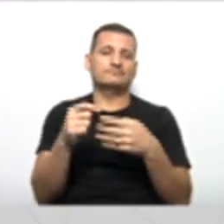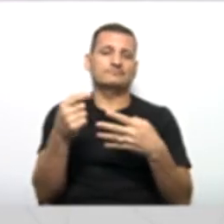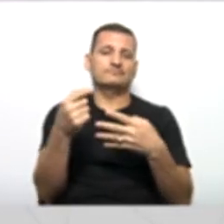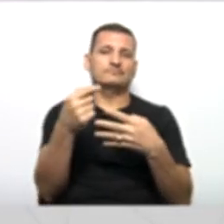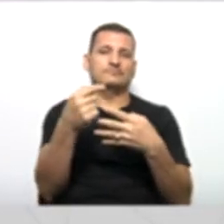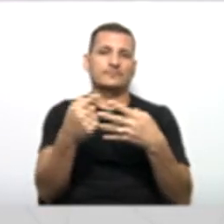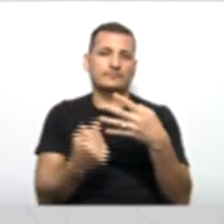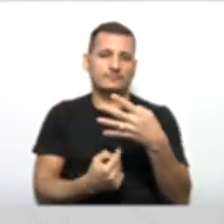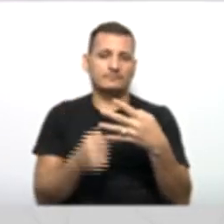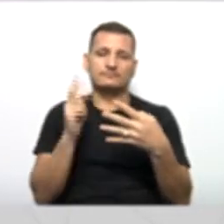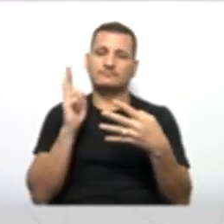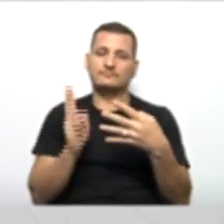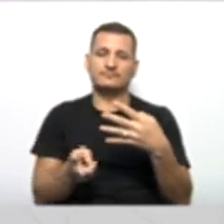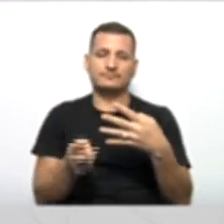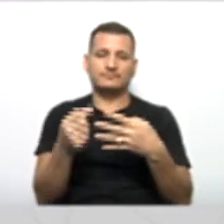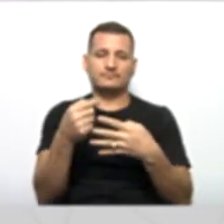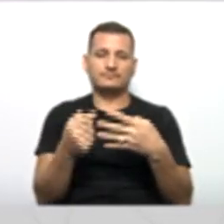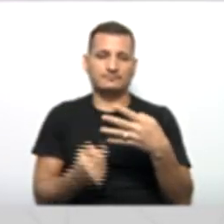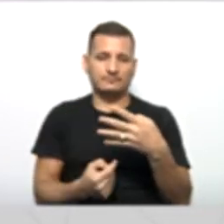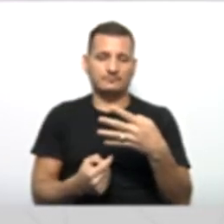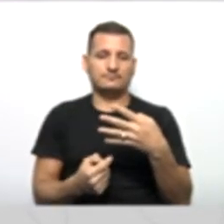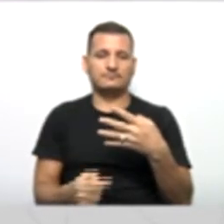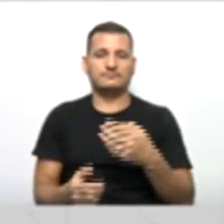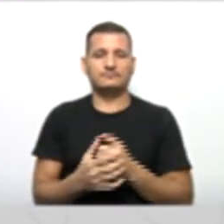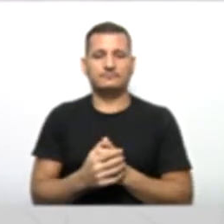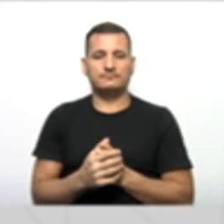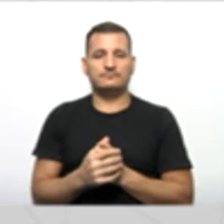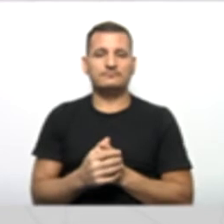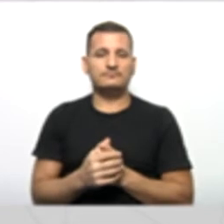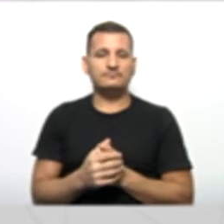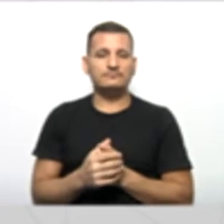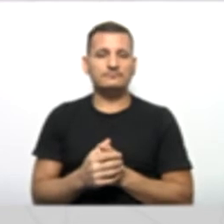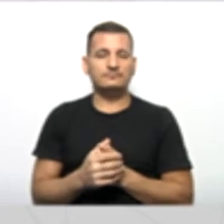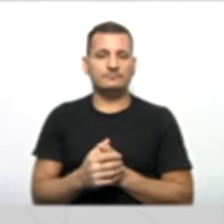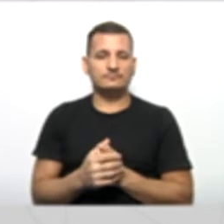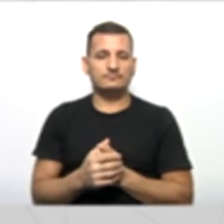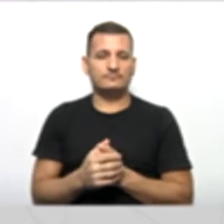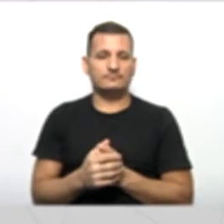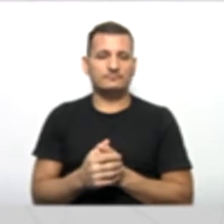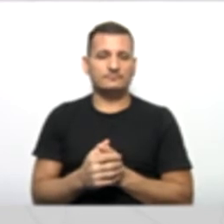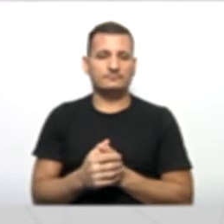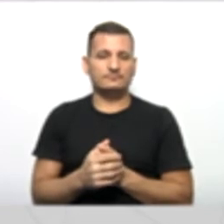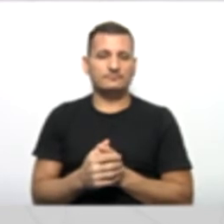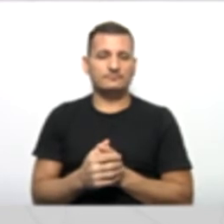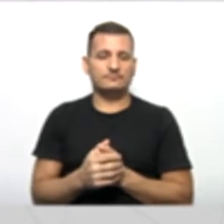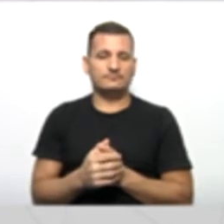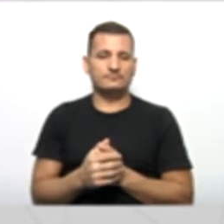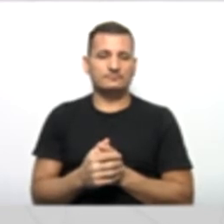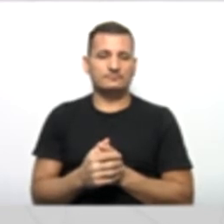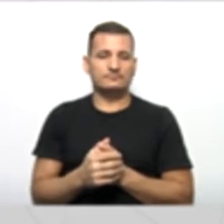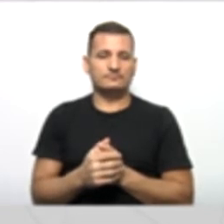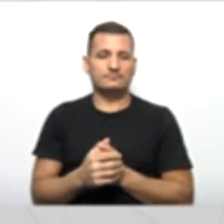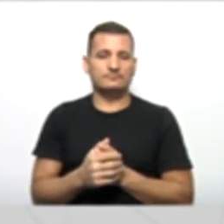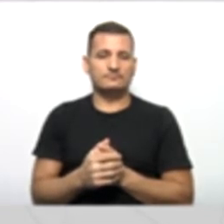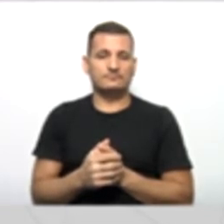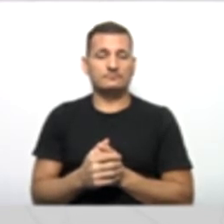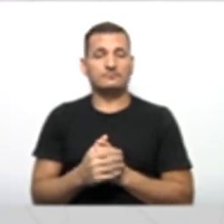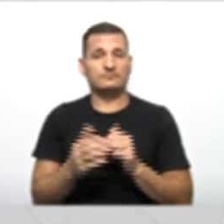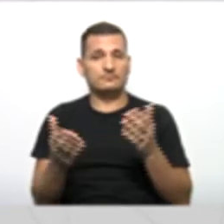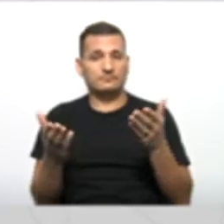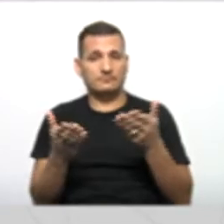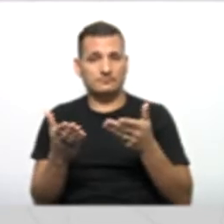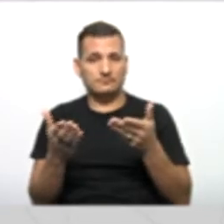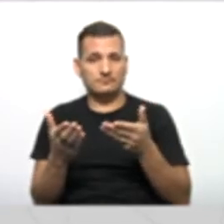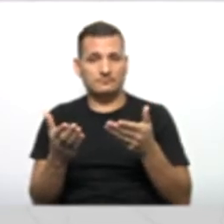sempre está certo é aqui depois que nós criamos agora vamos lá pra